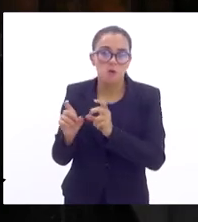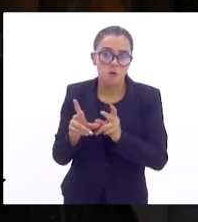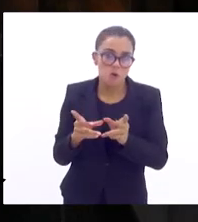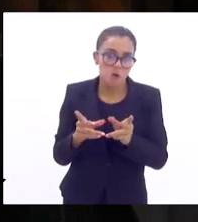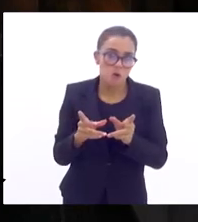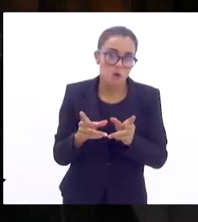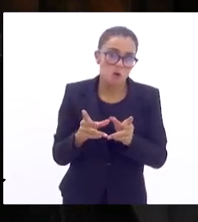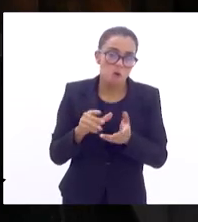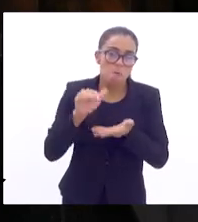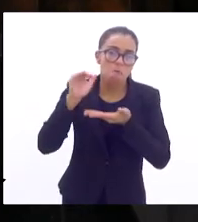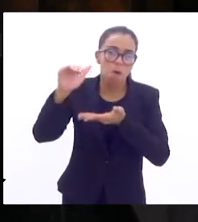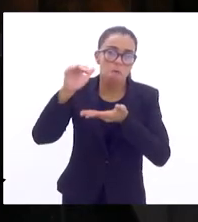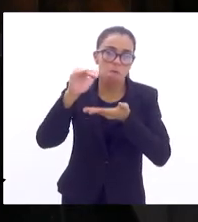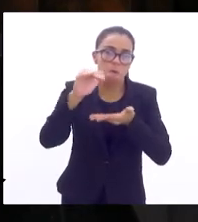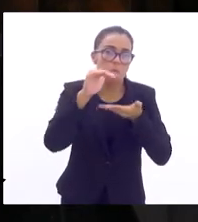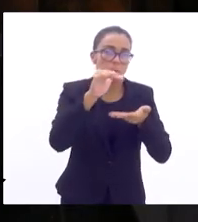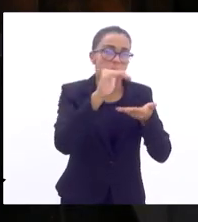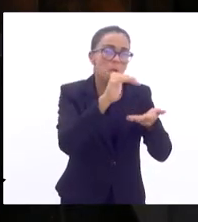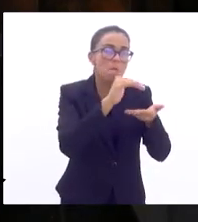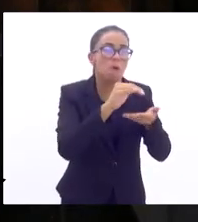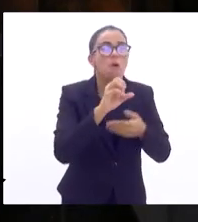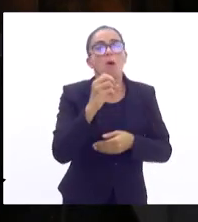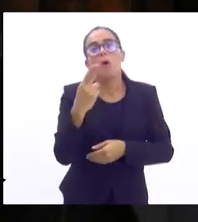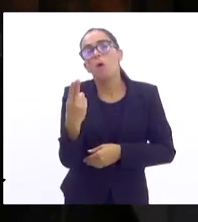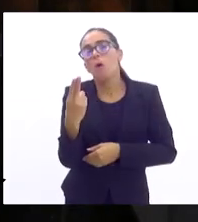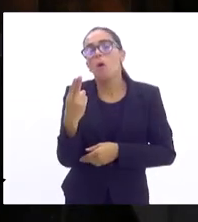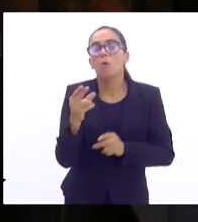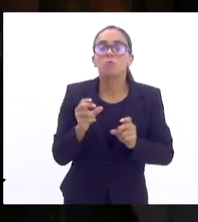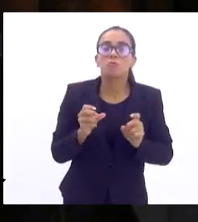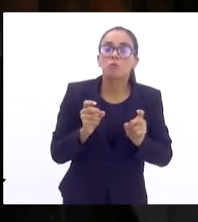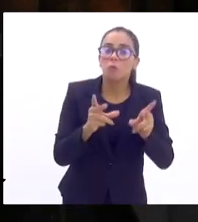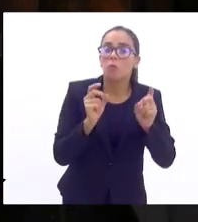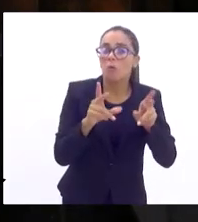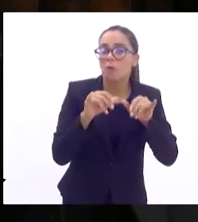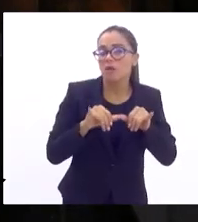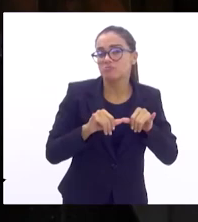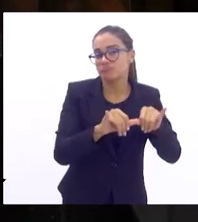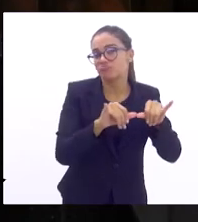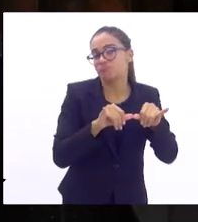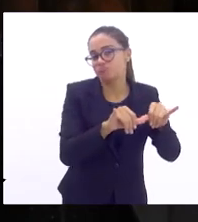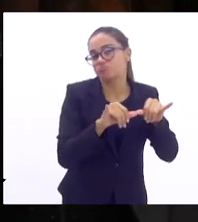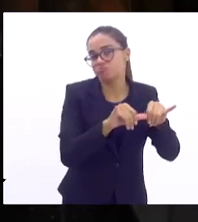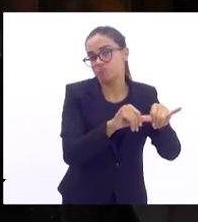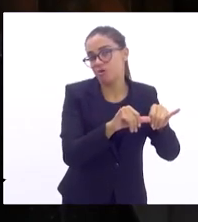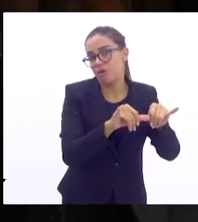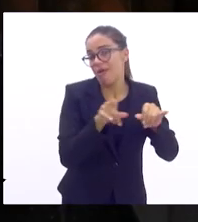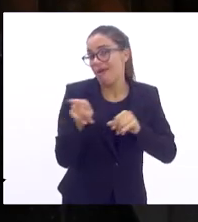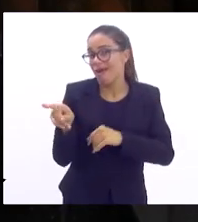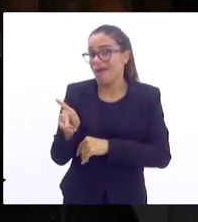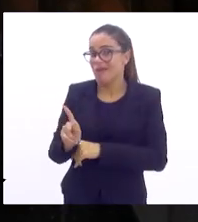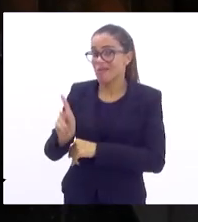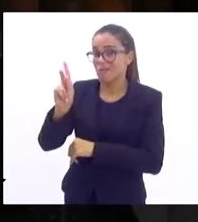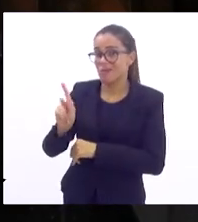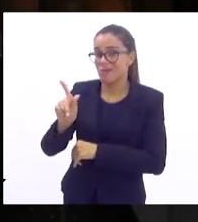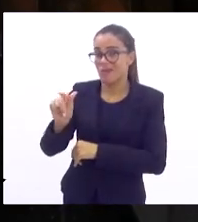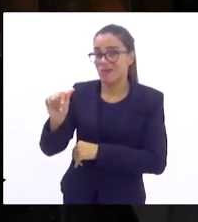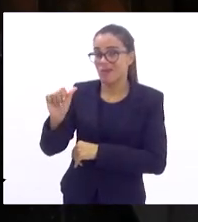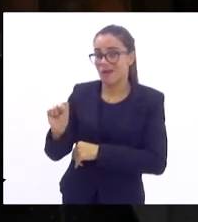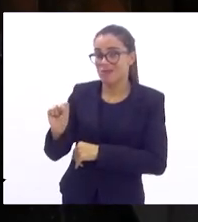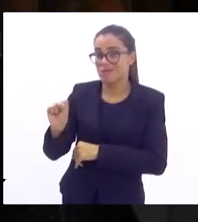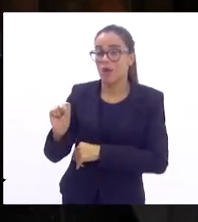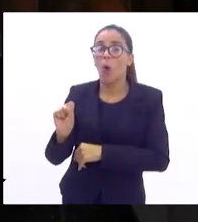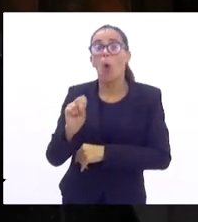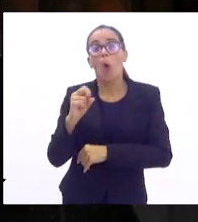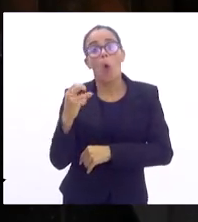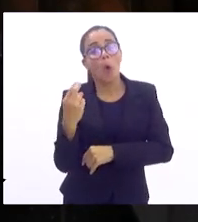ou será que é do Comércio Varejista será que é petróleo e gás ou